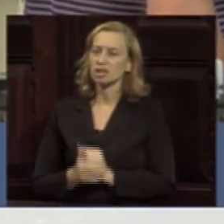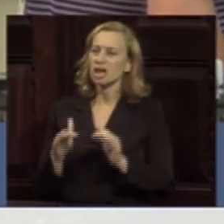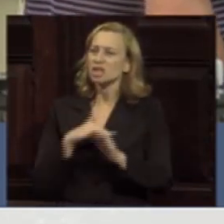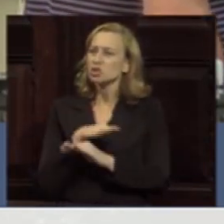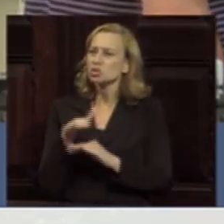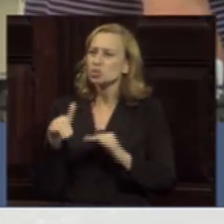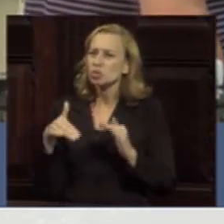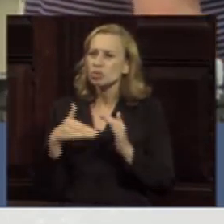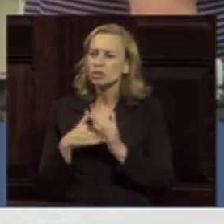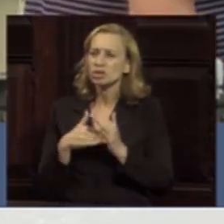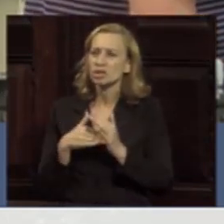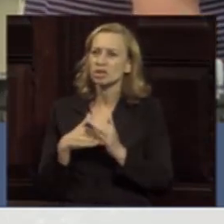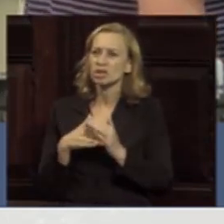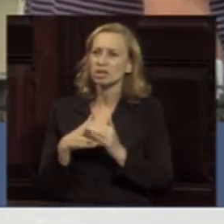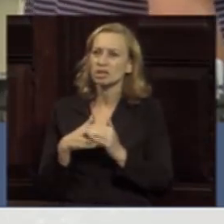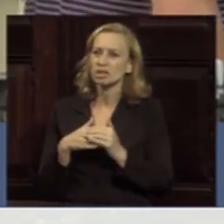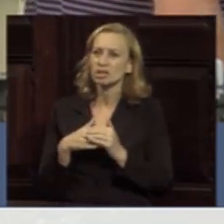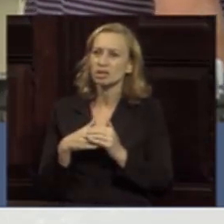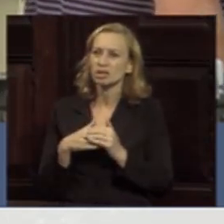toda a